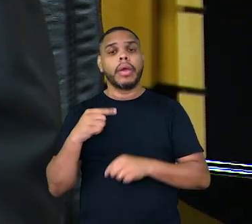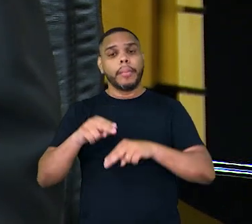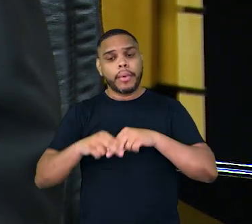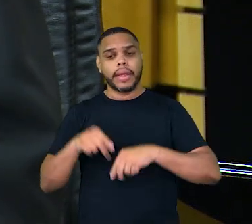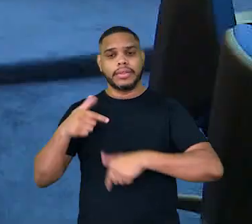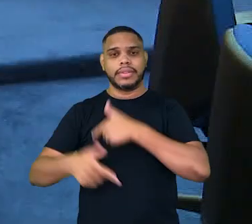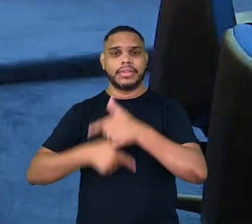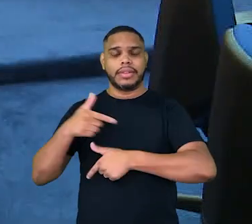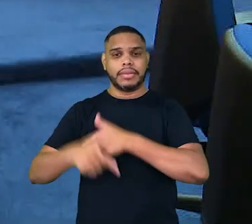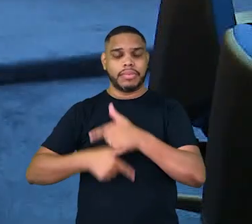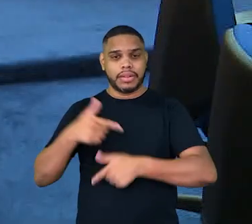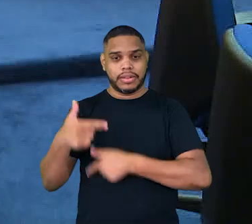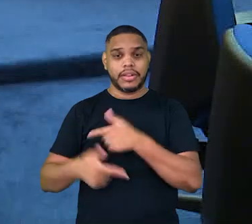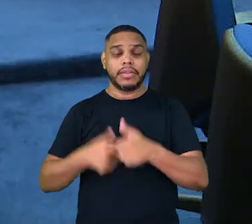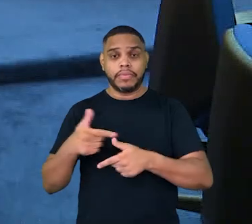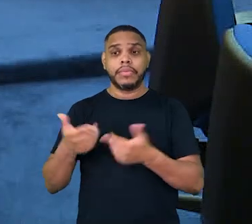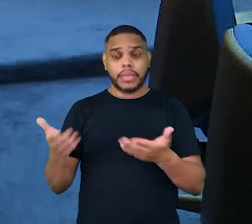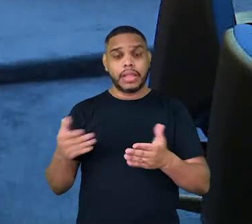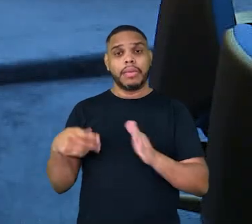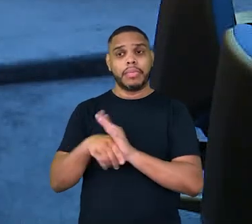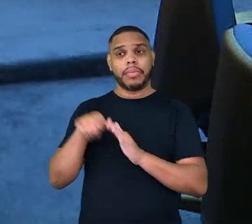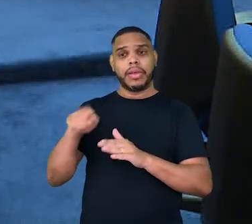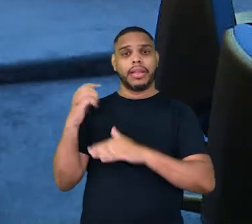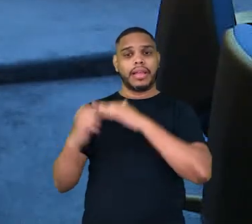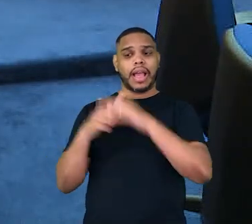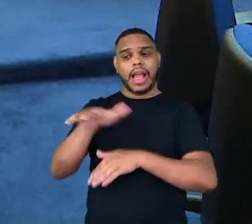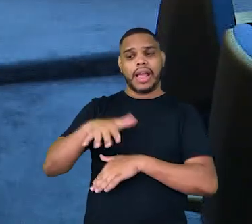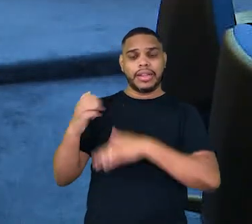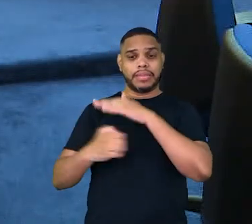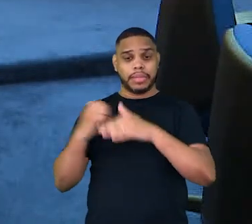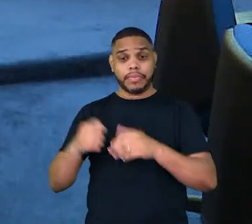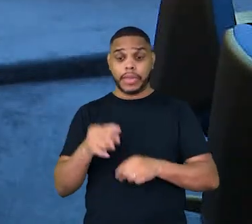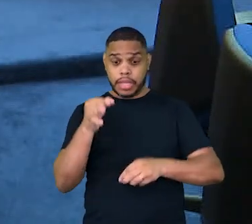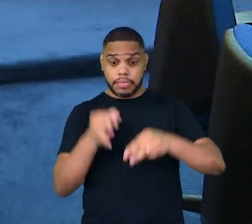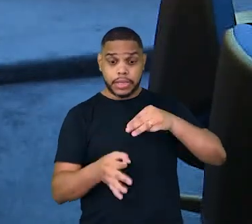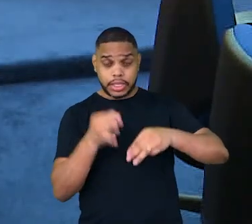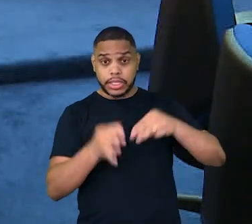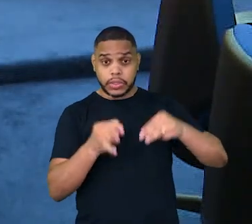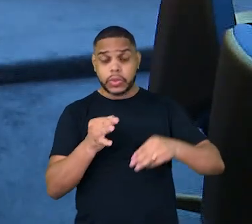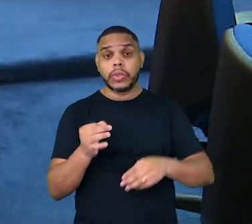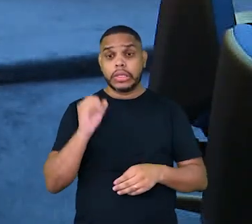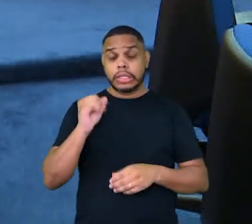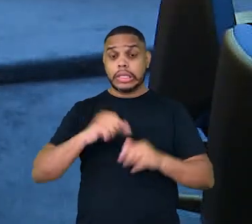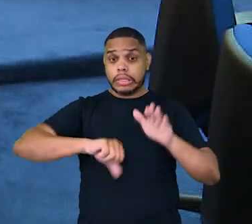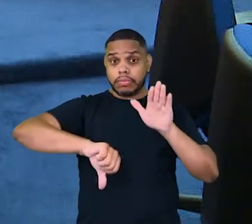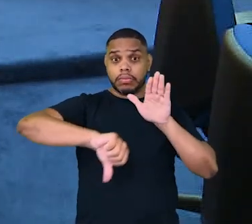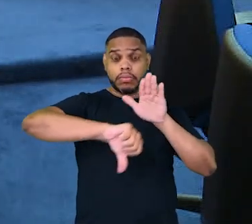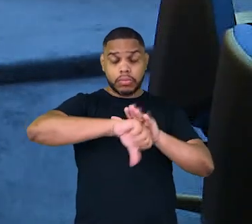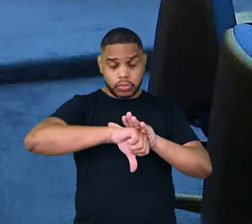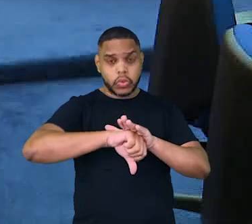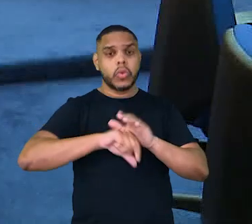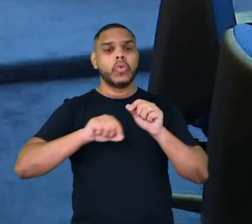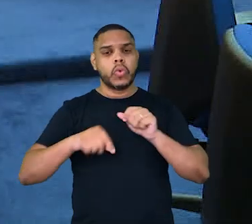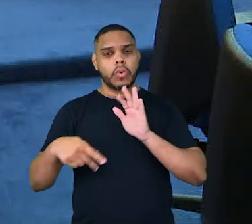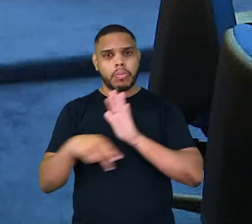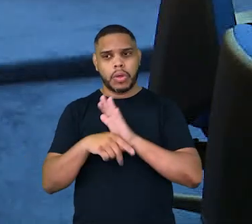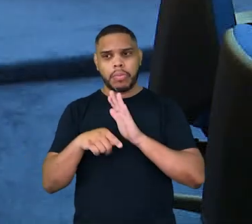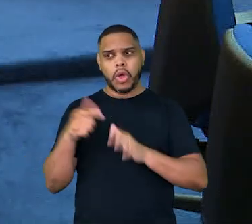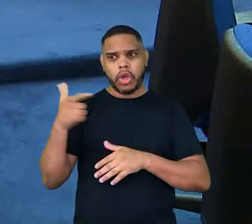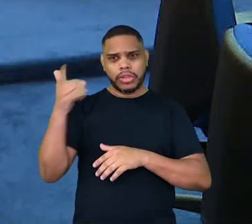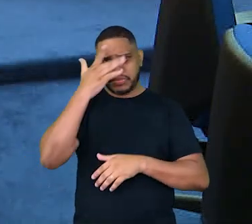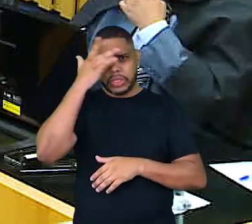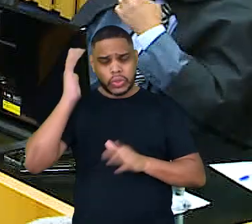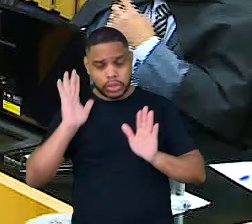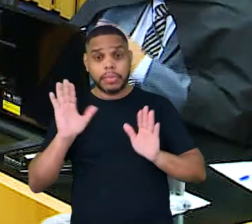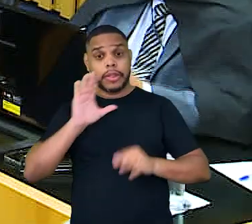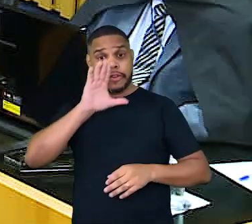prestando serviço em função típica da empresa. Para o ministro, ainda que o crime tenha sido praticado por